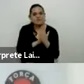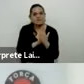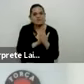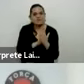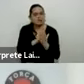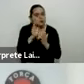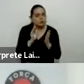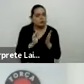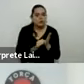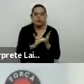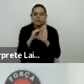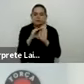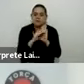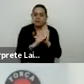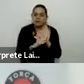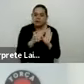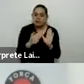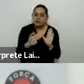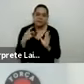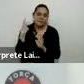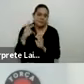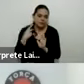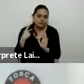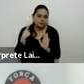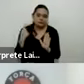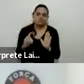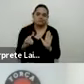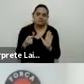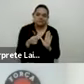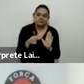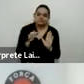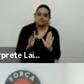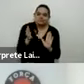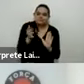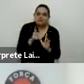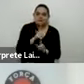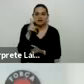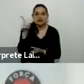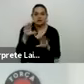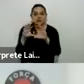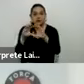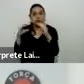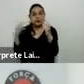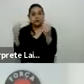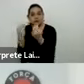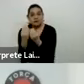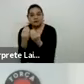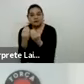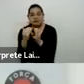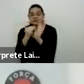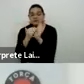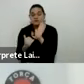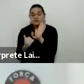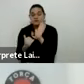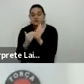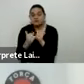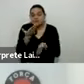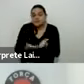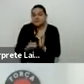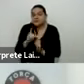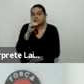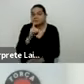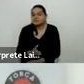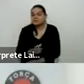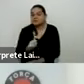políticas que estão sendo apresentadas nesse momento no Congresso Nacional, com perdas de direito, o tempo todo, vocês